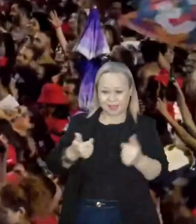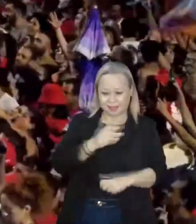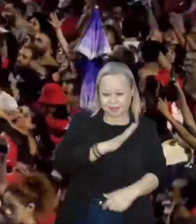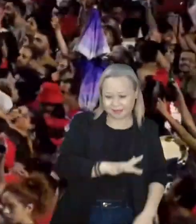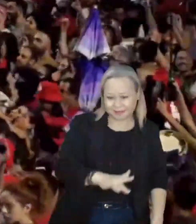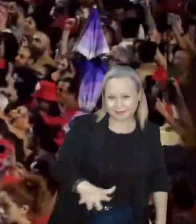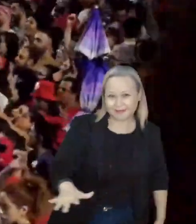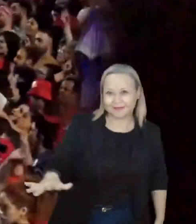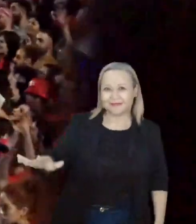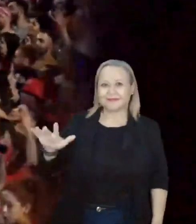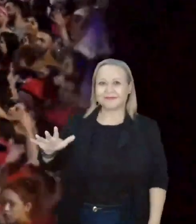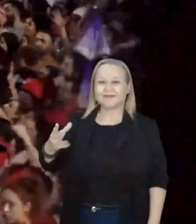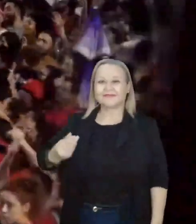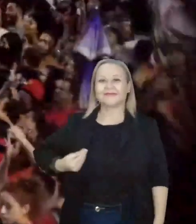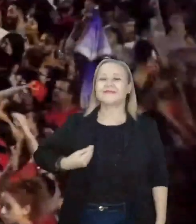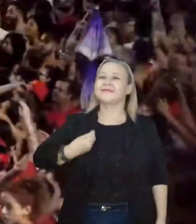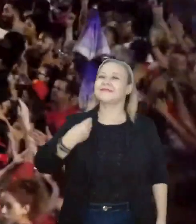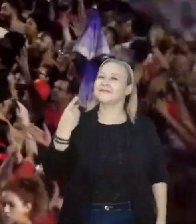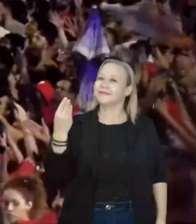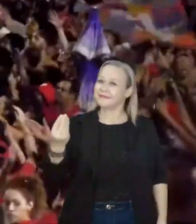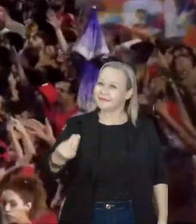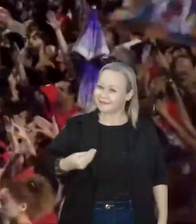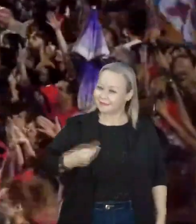É o quê? É a vida.